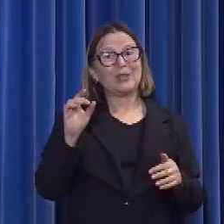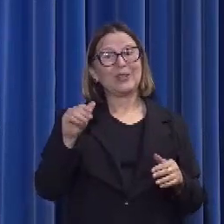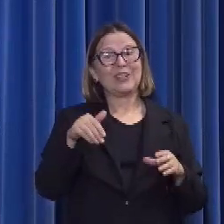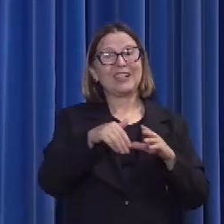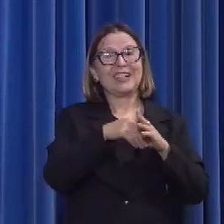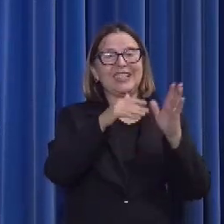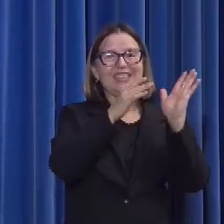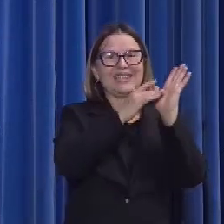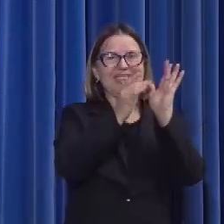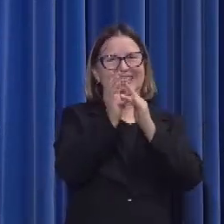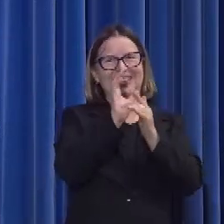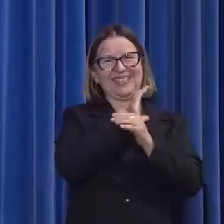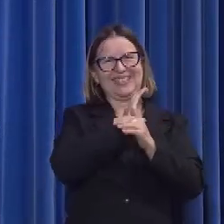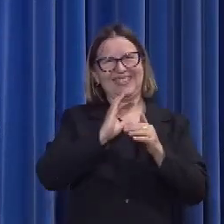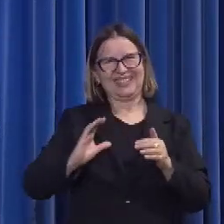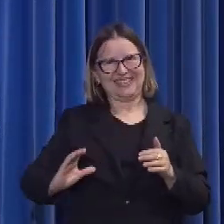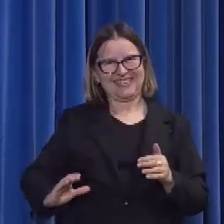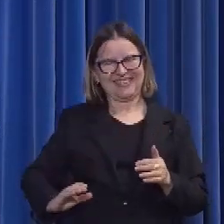nele.